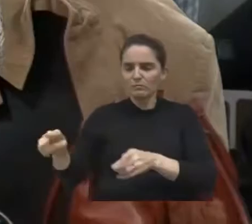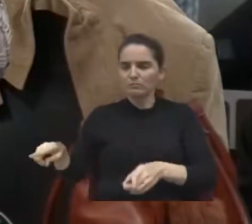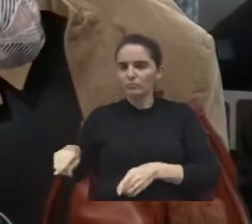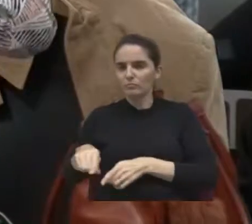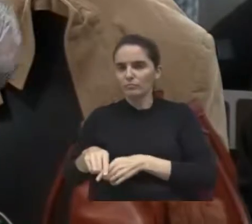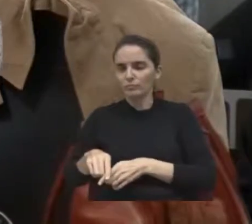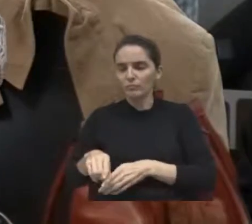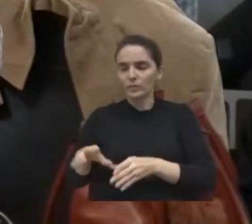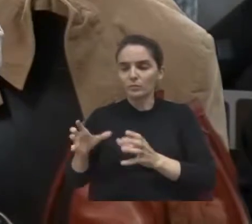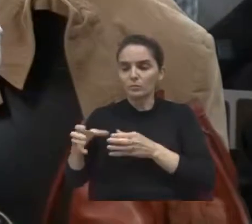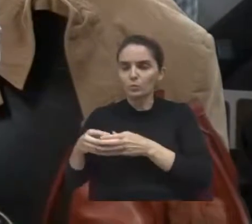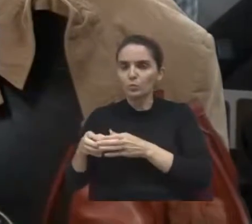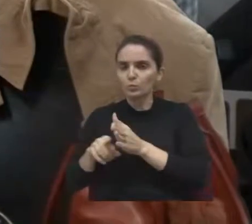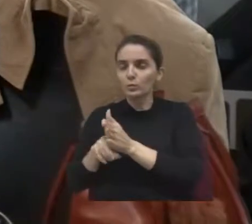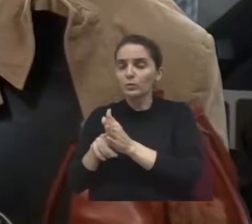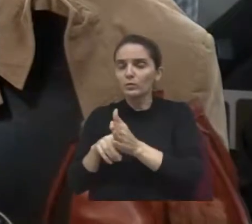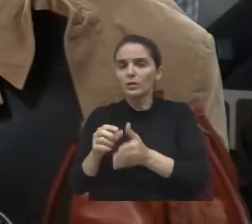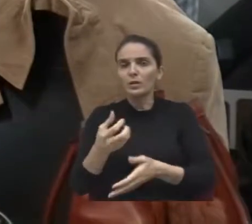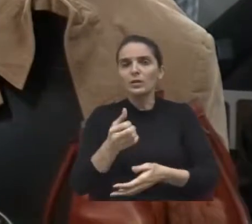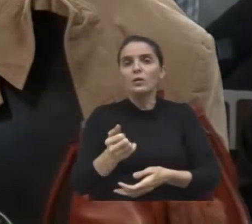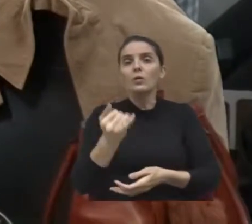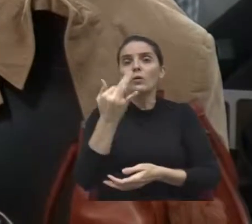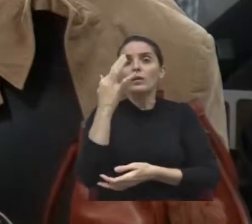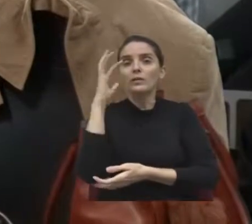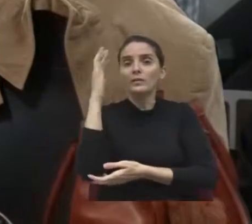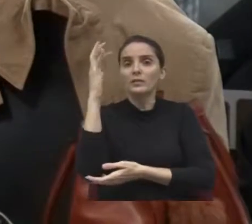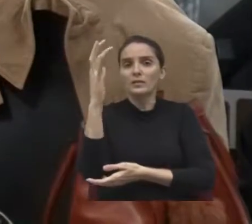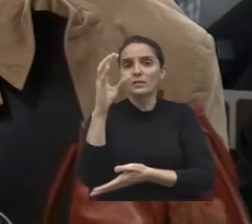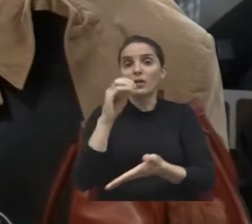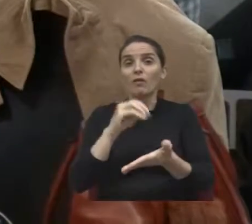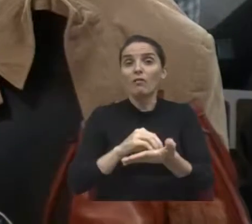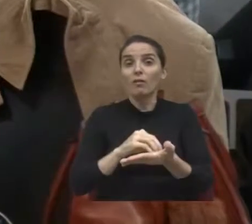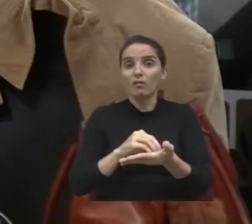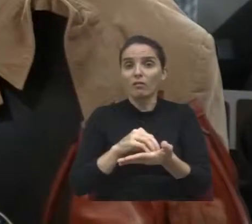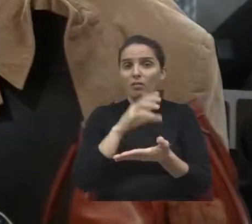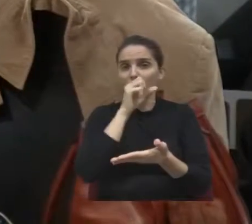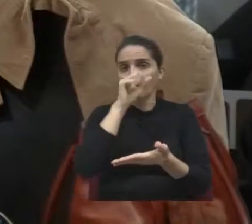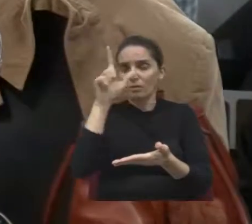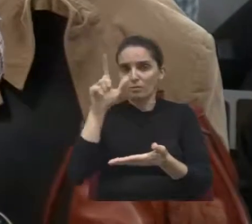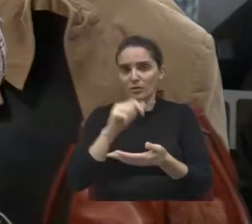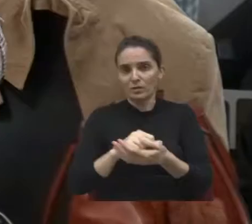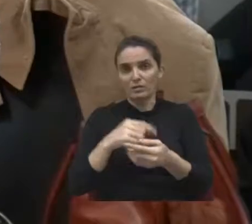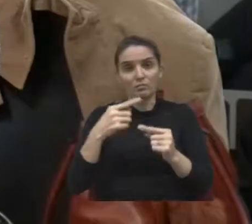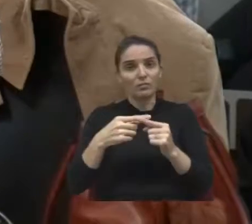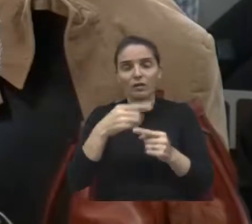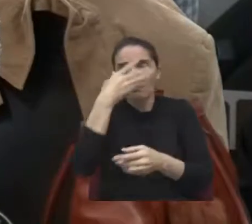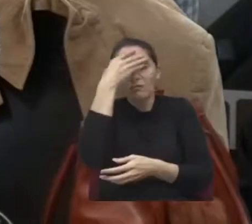de verificar quantas árvores faltam em Limeira. Porque a gente às vezes esquece que para